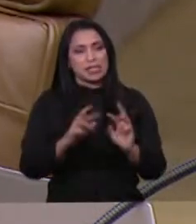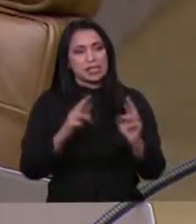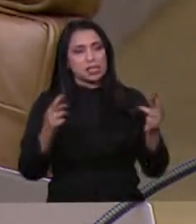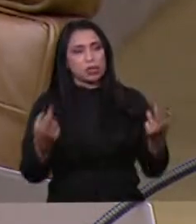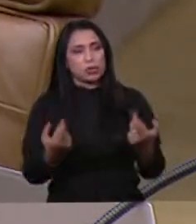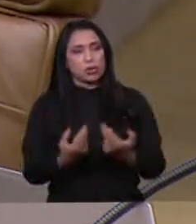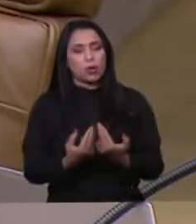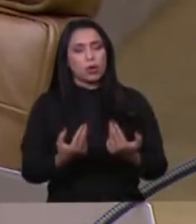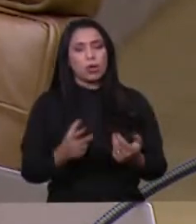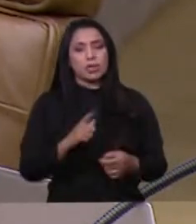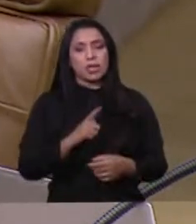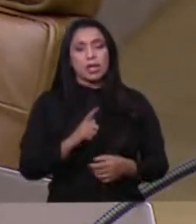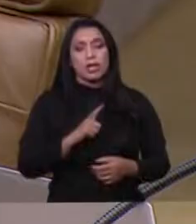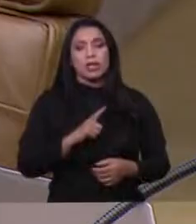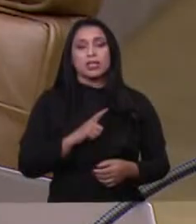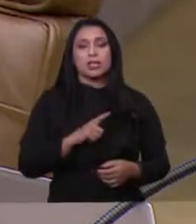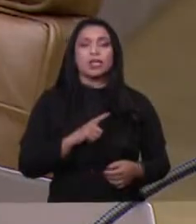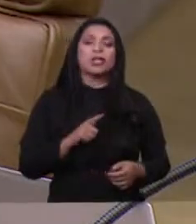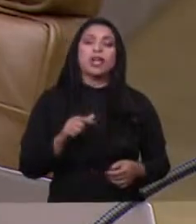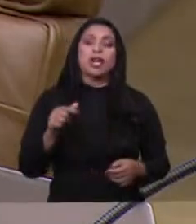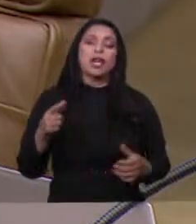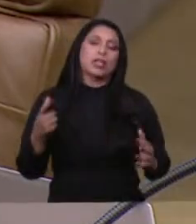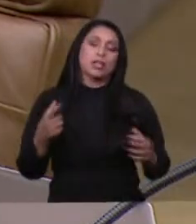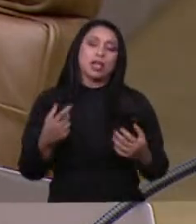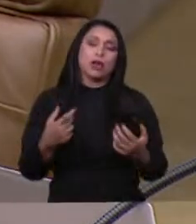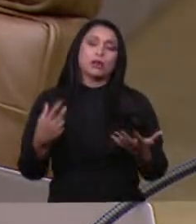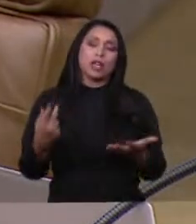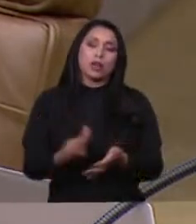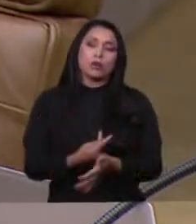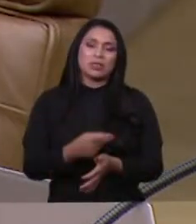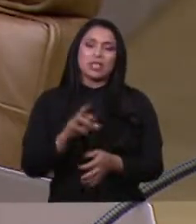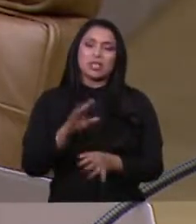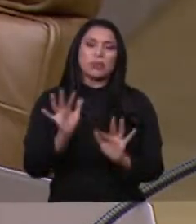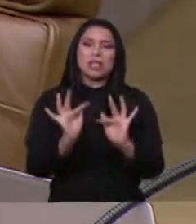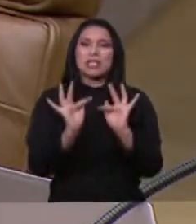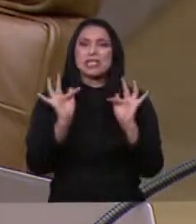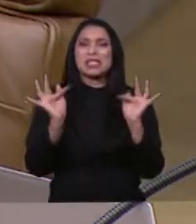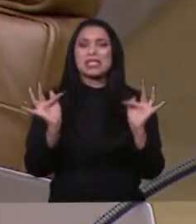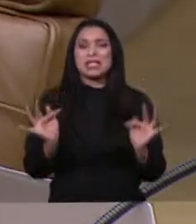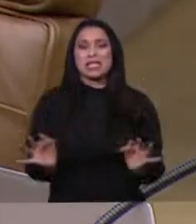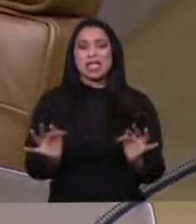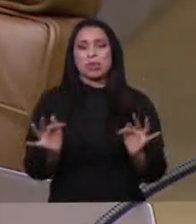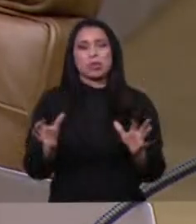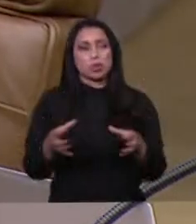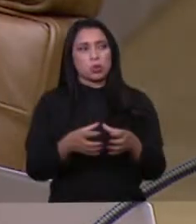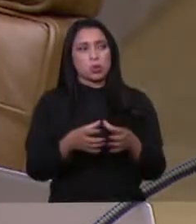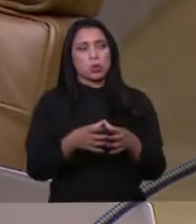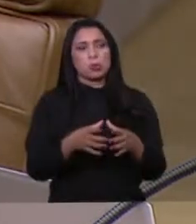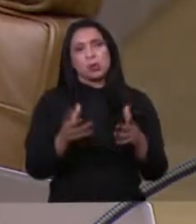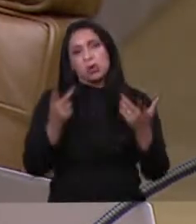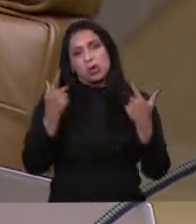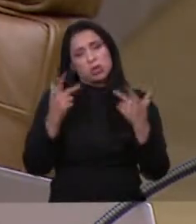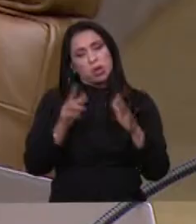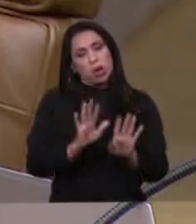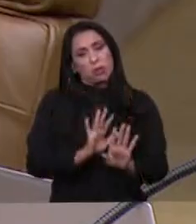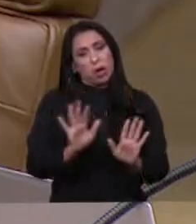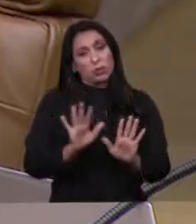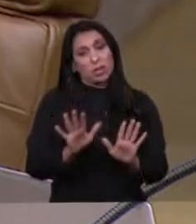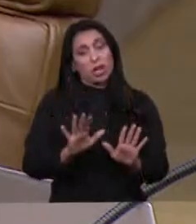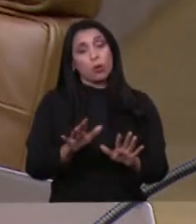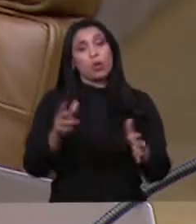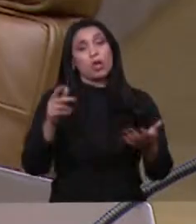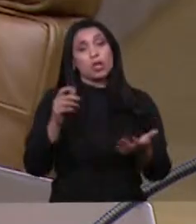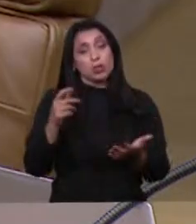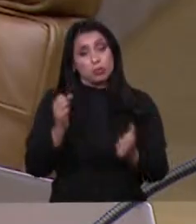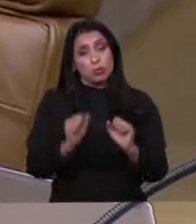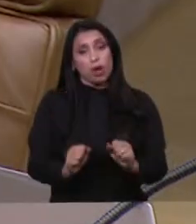afirmando que atos dessa natureza não têm nada de uma simples fanfarronada de todos, e são elas que podem levar ao